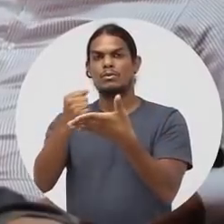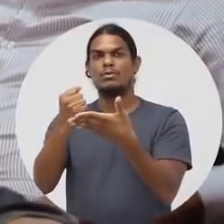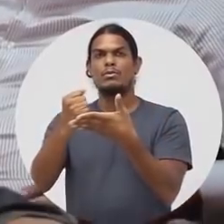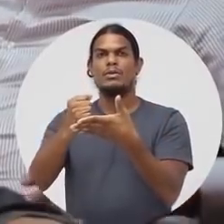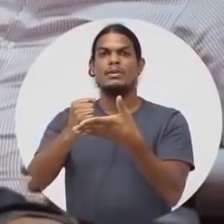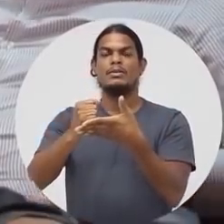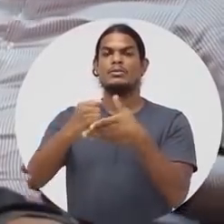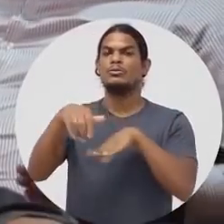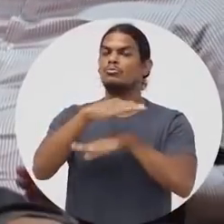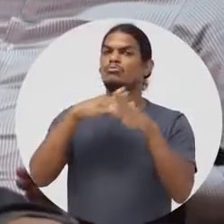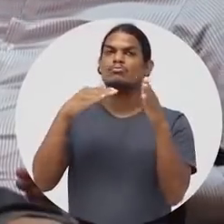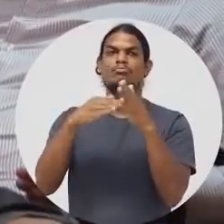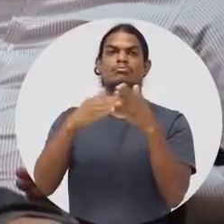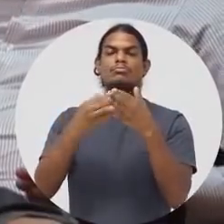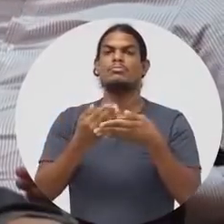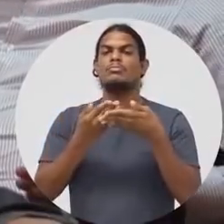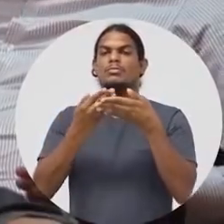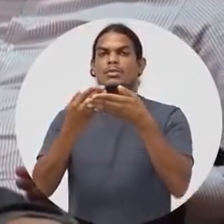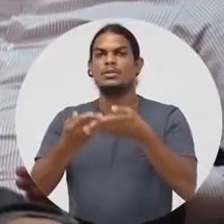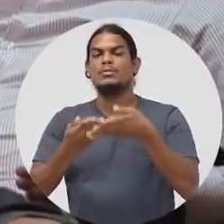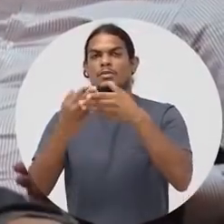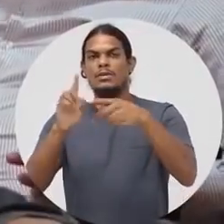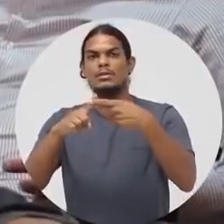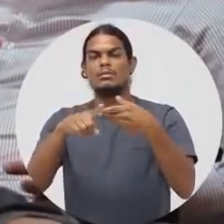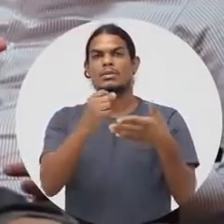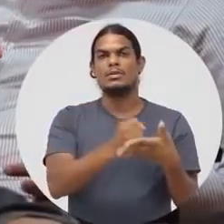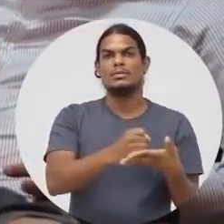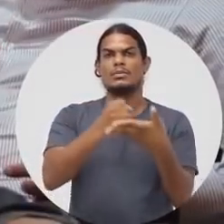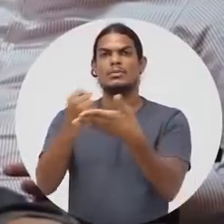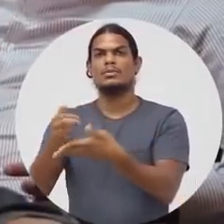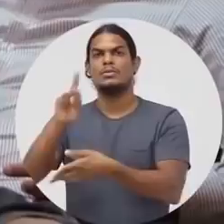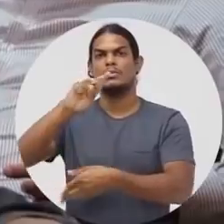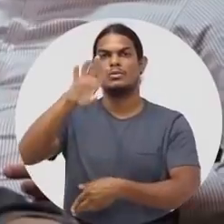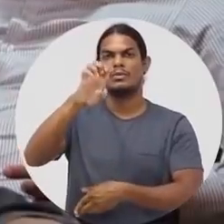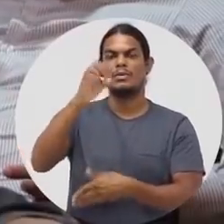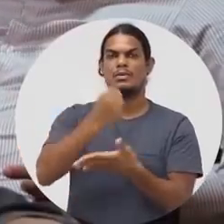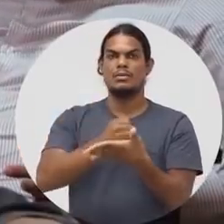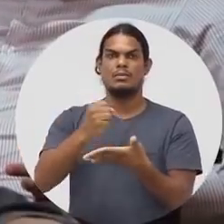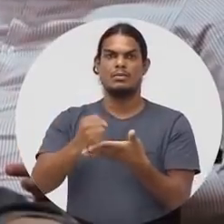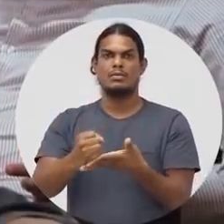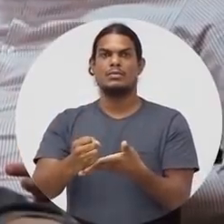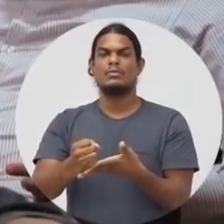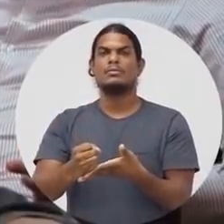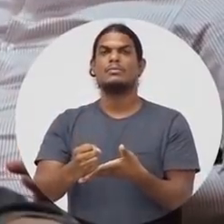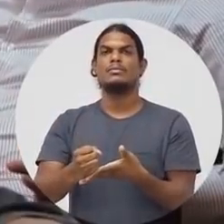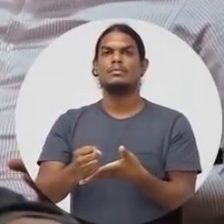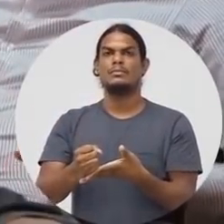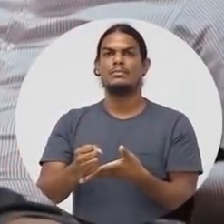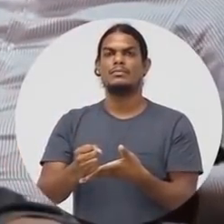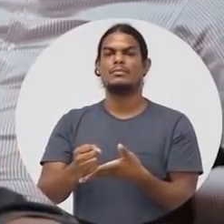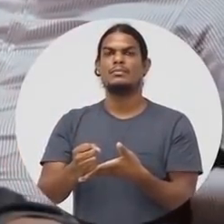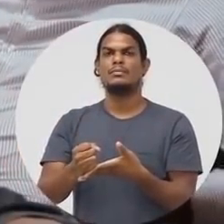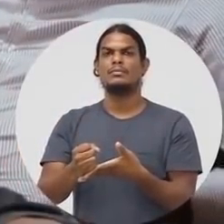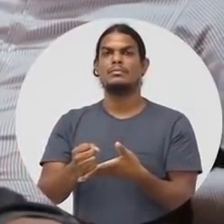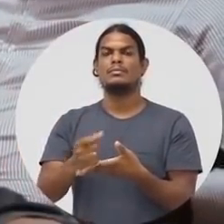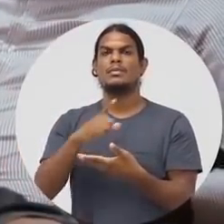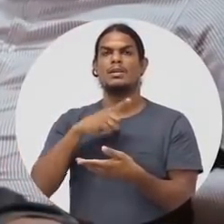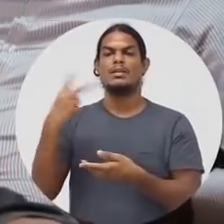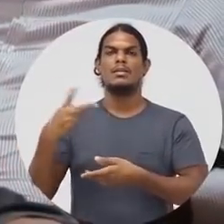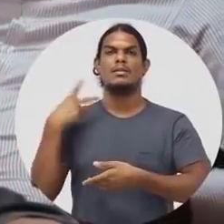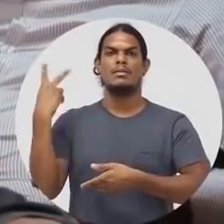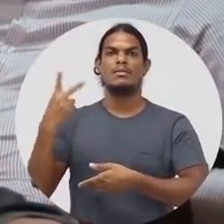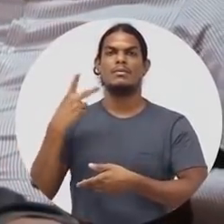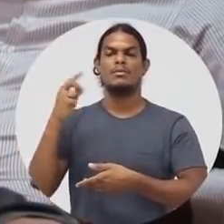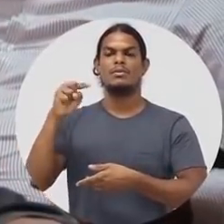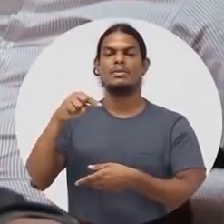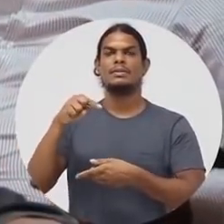embarques e também o registro de exportação, que é RE. Averbada, ou seja, reconhecida, tá? Para que ela tenha valor dentro do